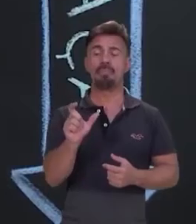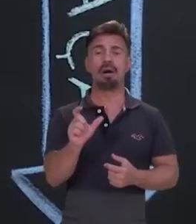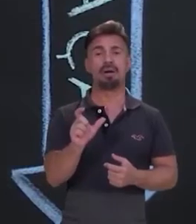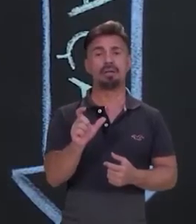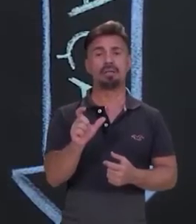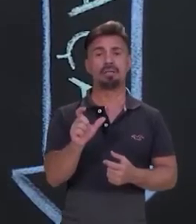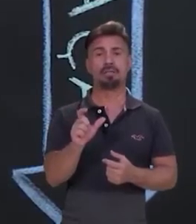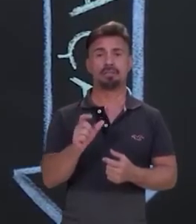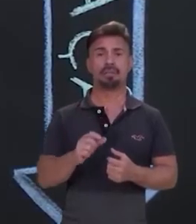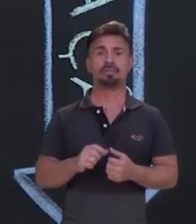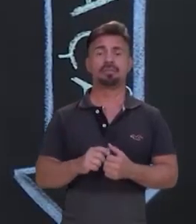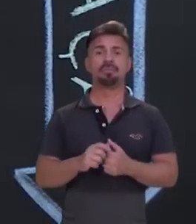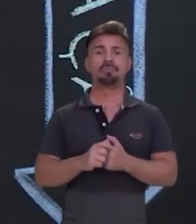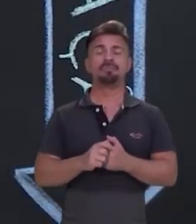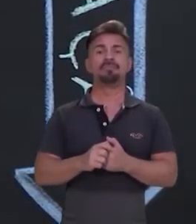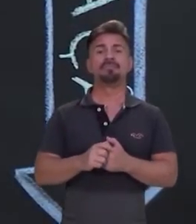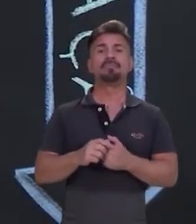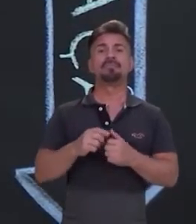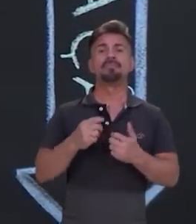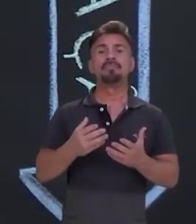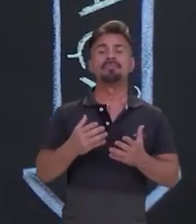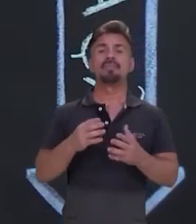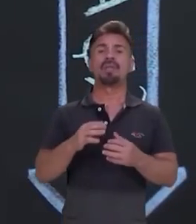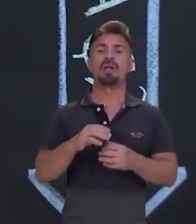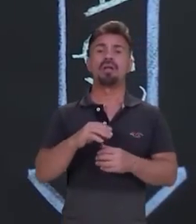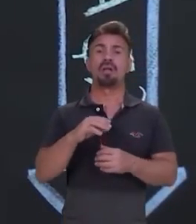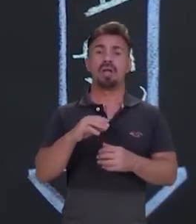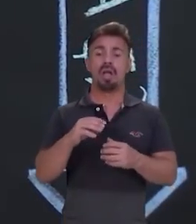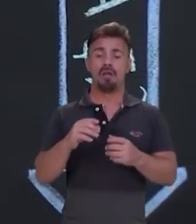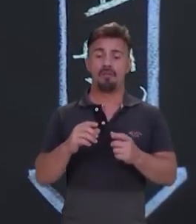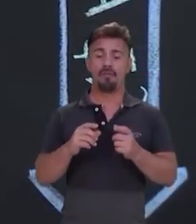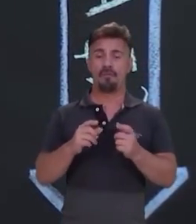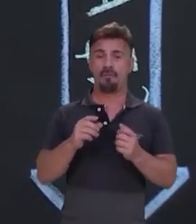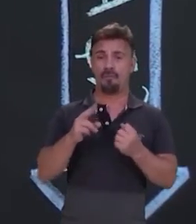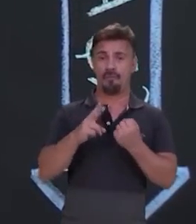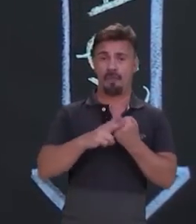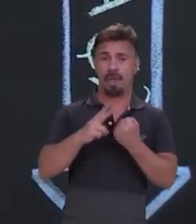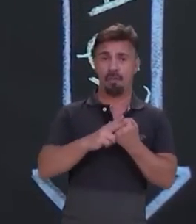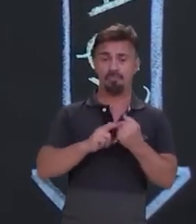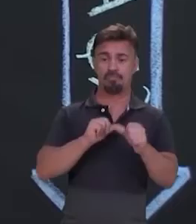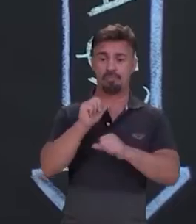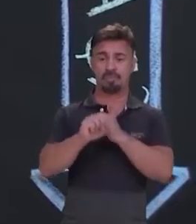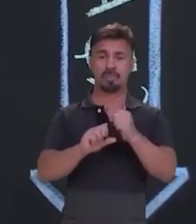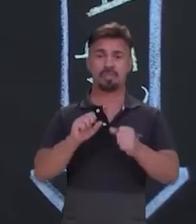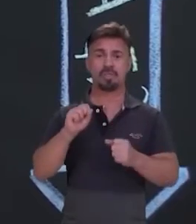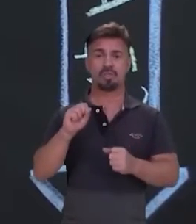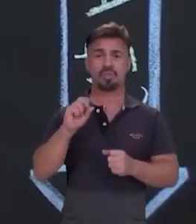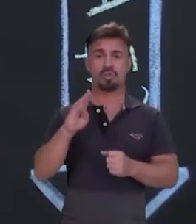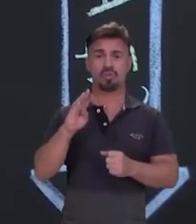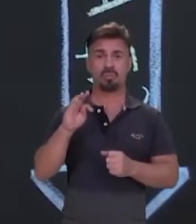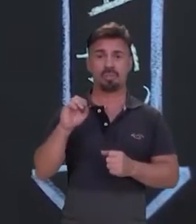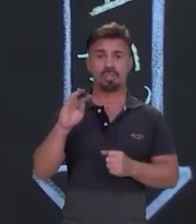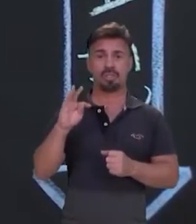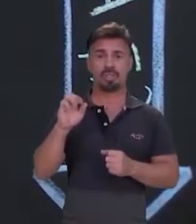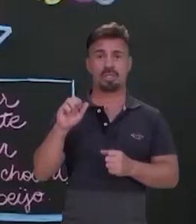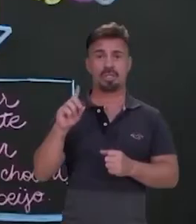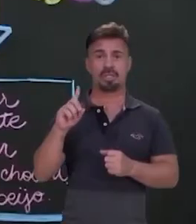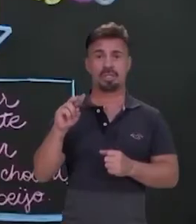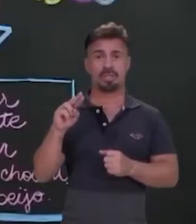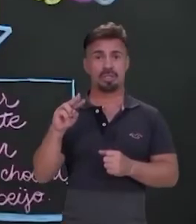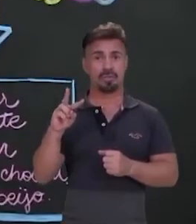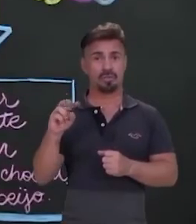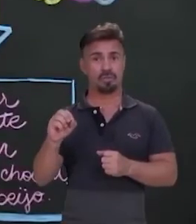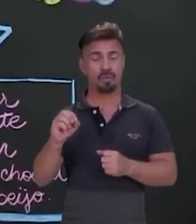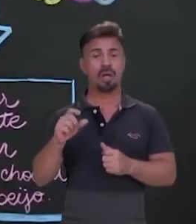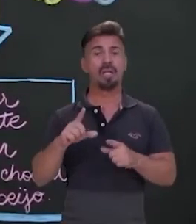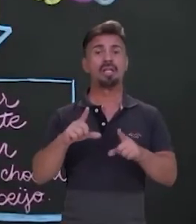um substantivo. Então, quando esses verbos de ação geram substantivos, a gente diz que esse processo é um processo de